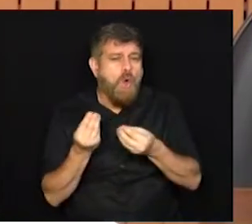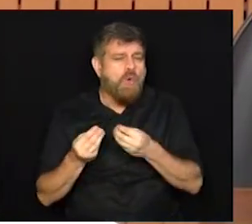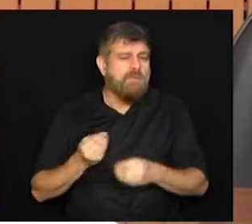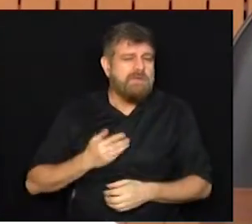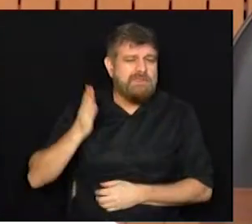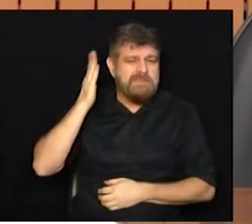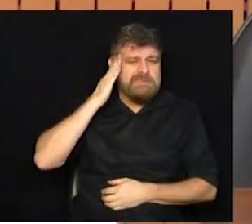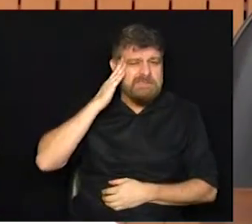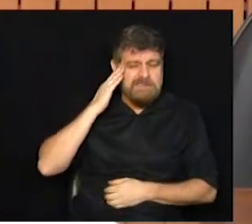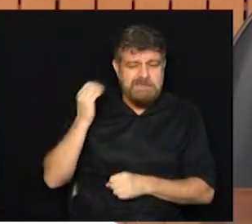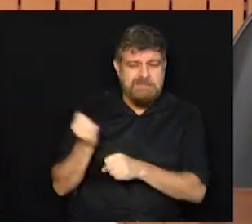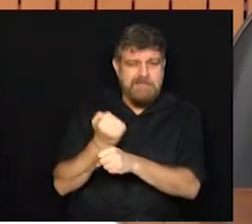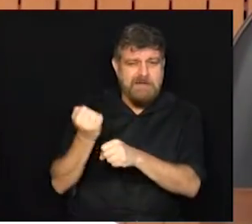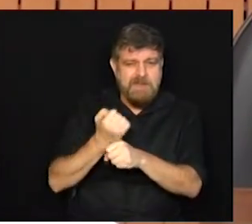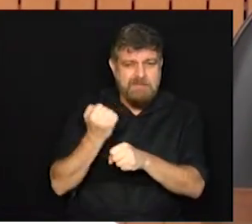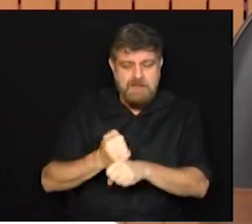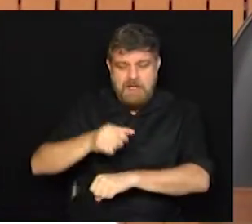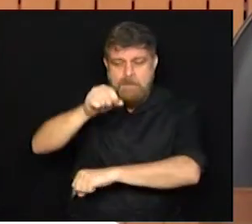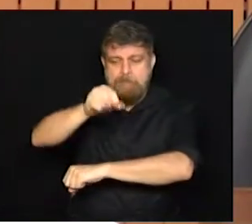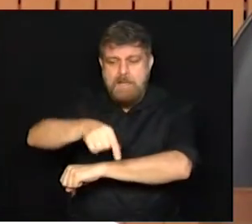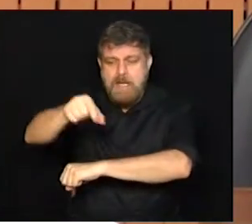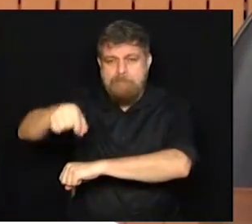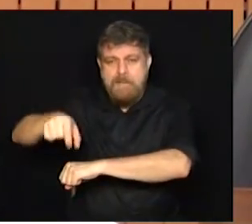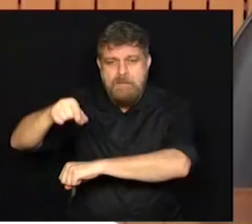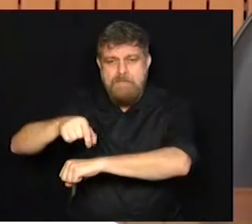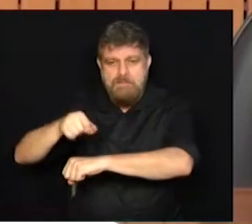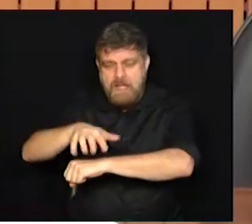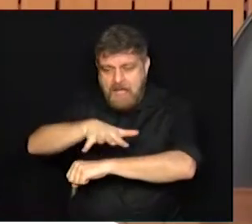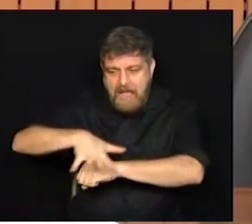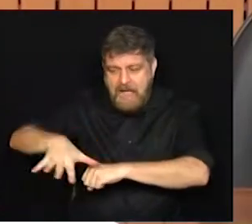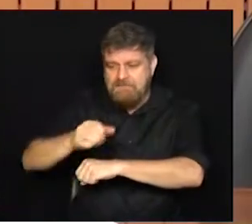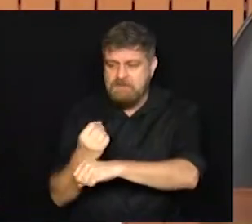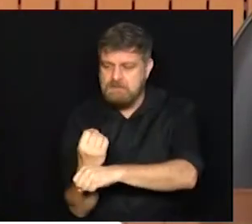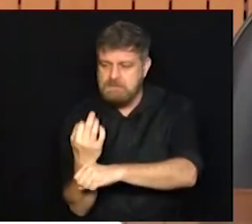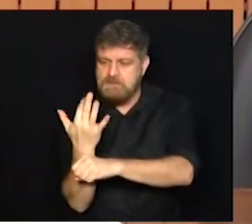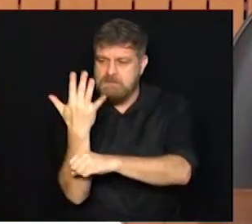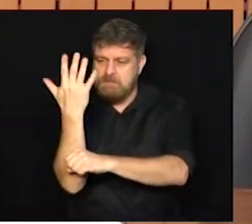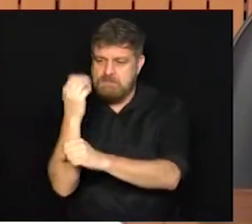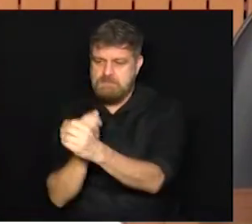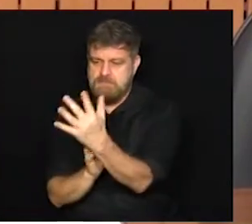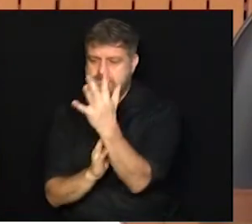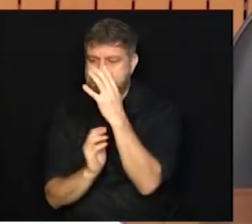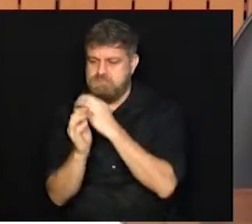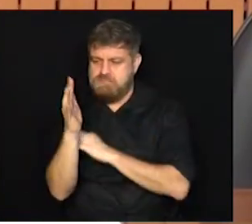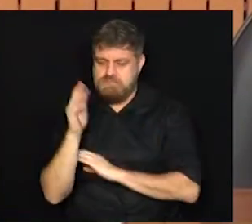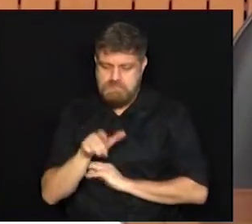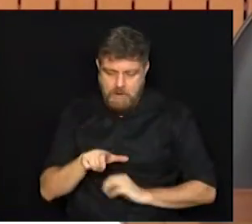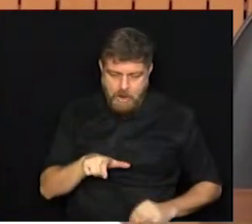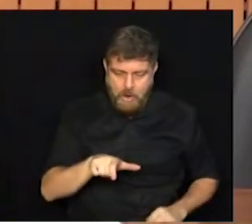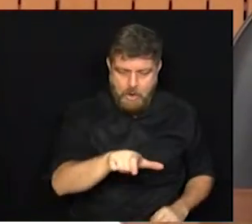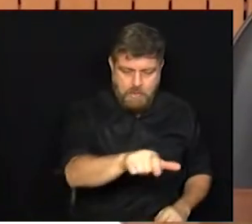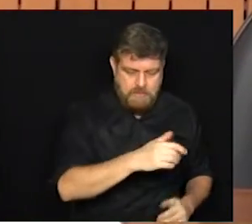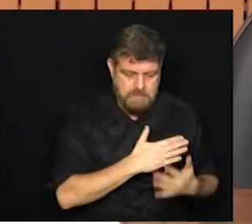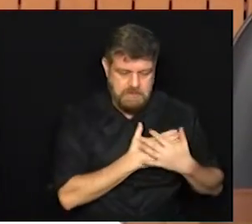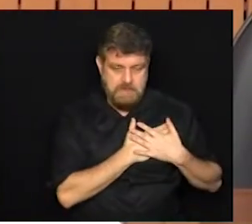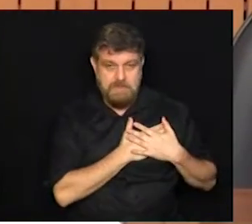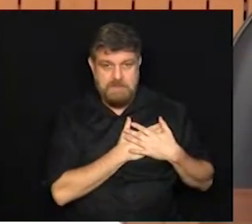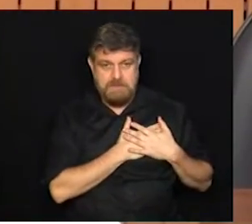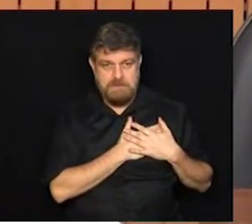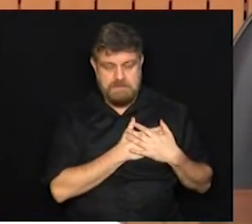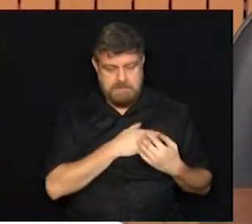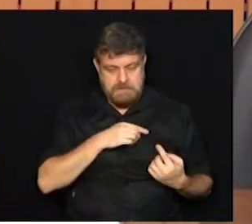previsto, executada a compensação das árvores suprimidas aí nos corredores da Moreira e John Boyle